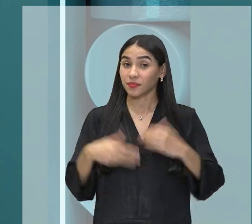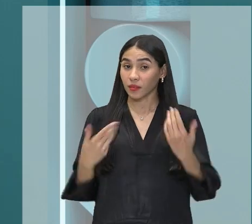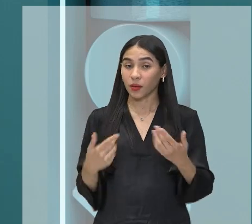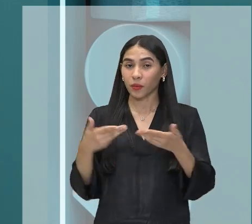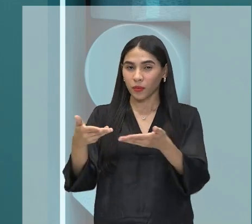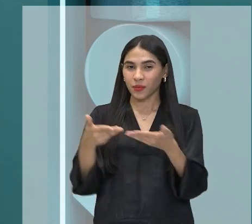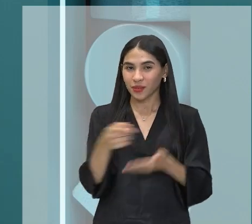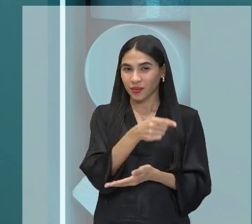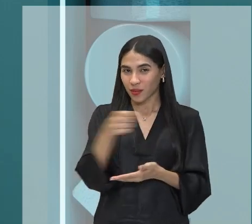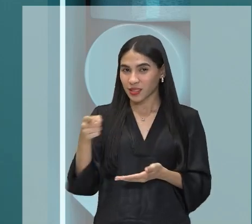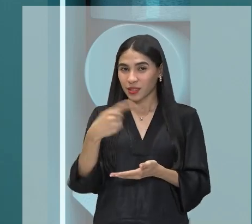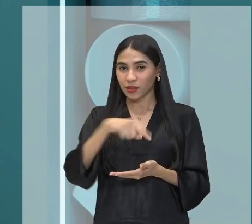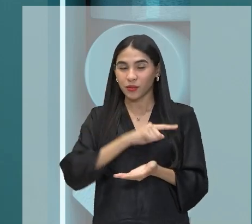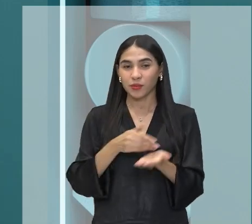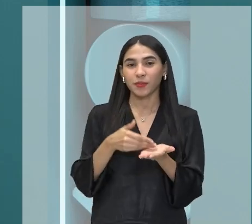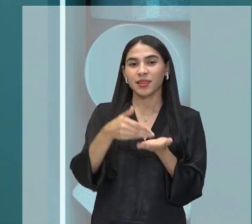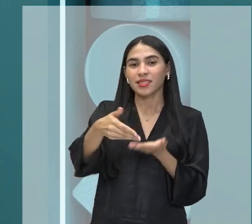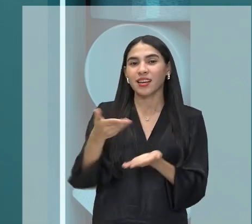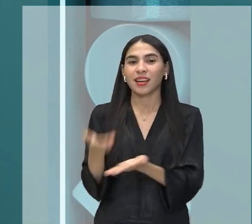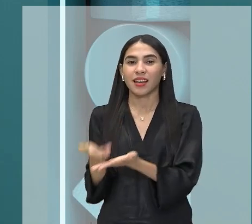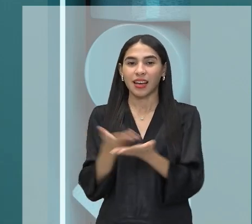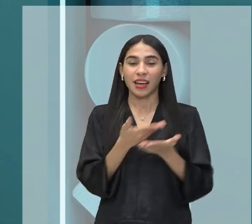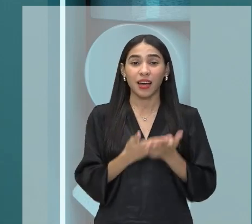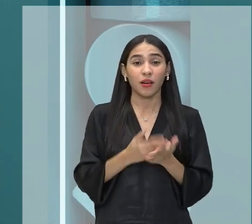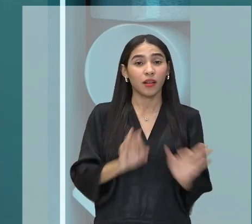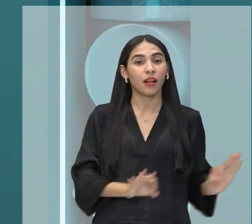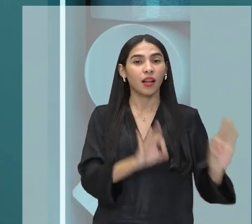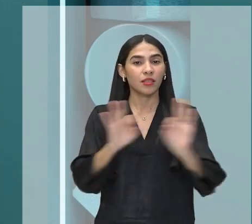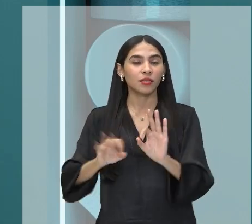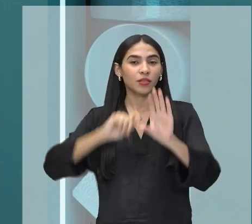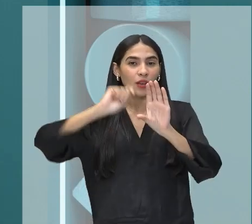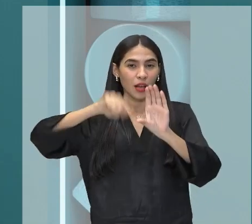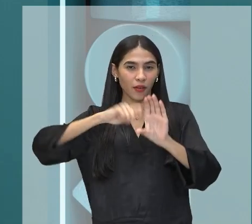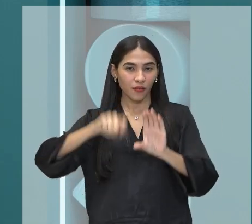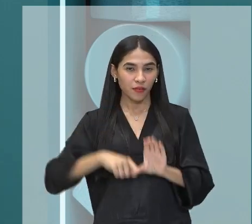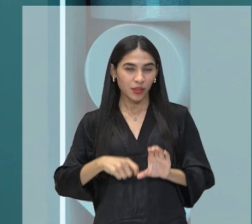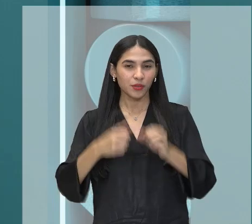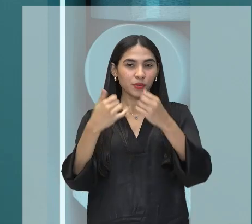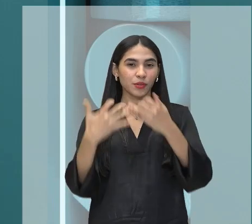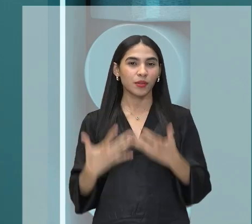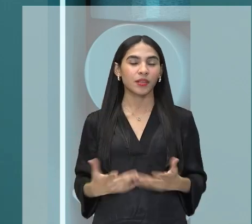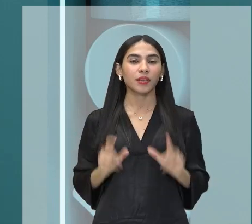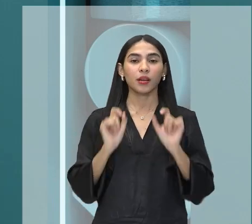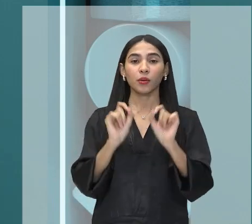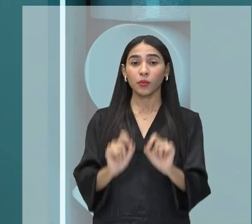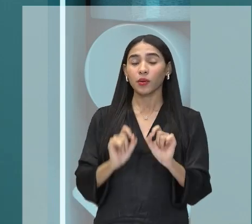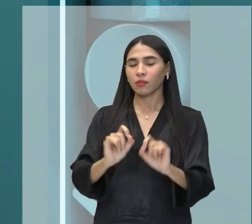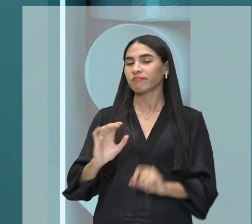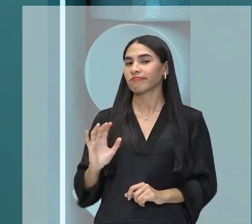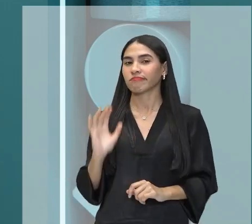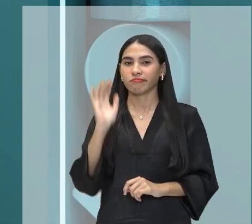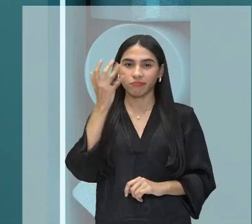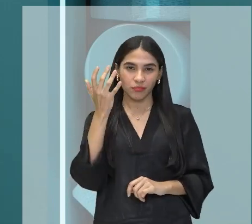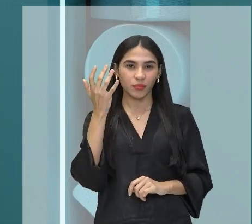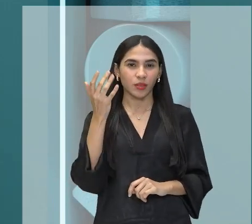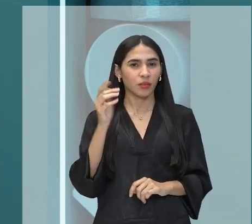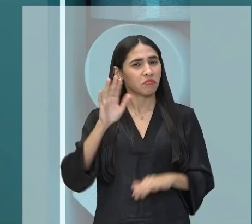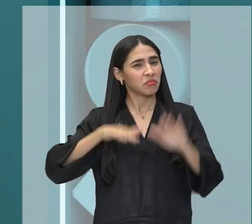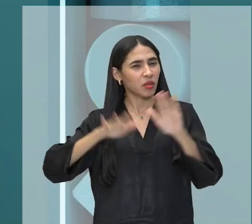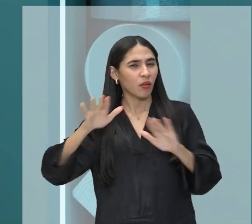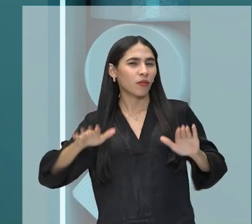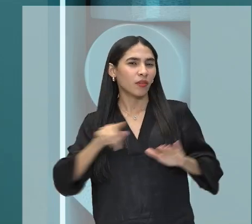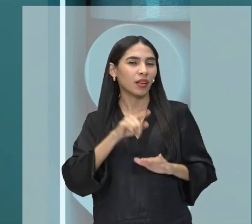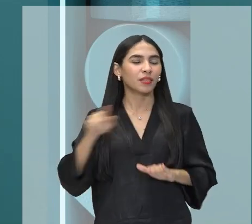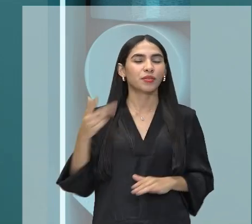Convido vocês para iniciar esta aula assistindo a um vídeo que abordará uma situação que talvez seja